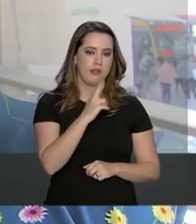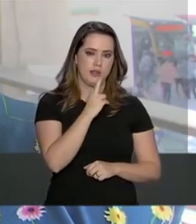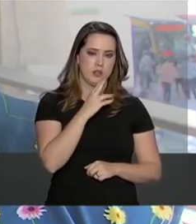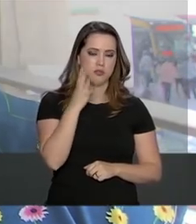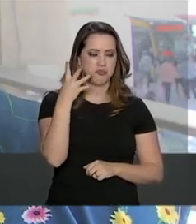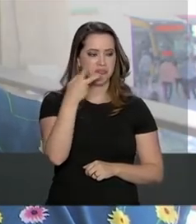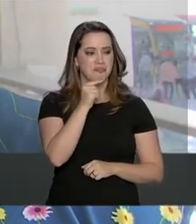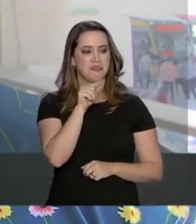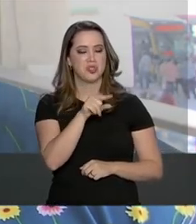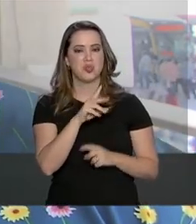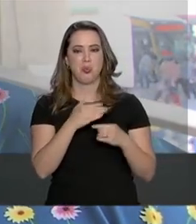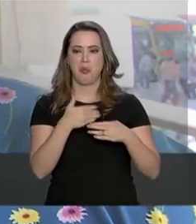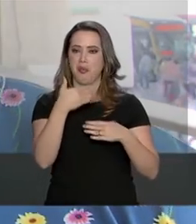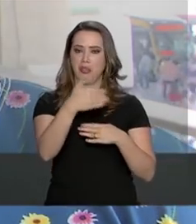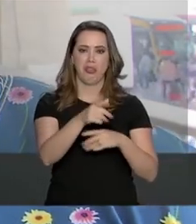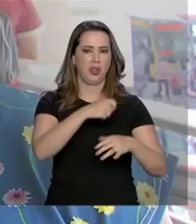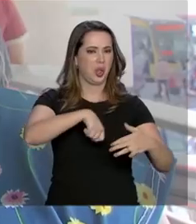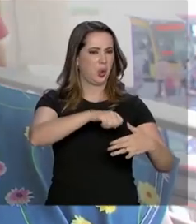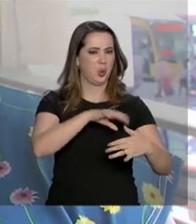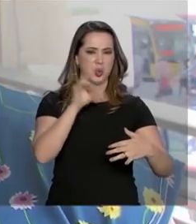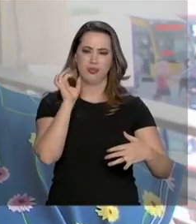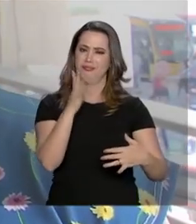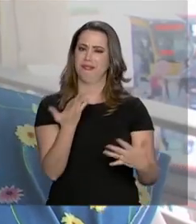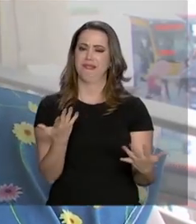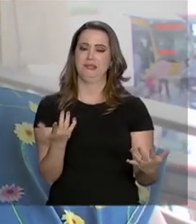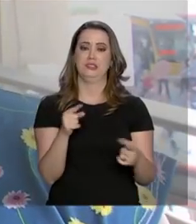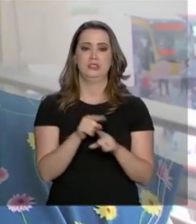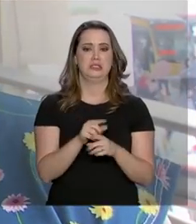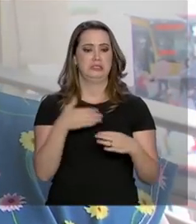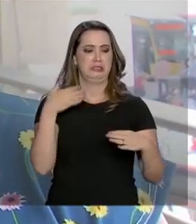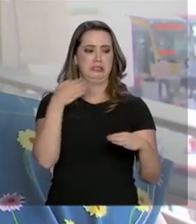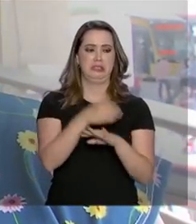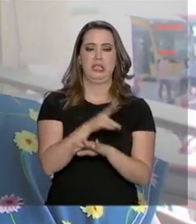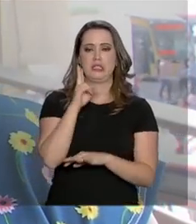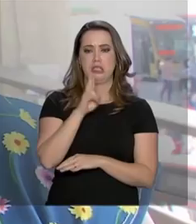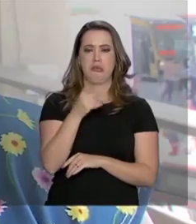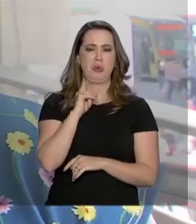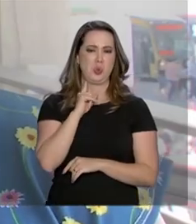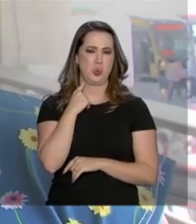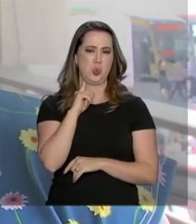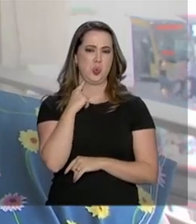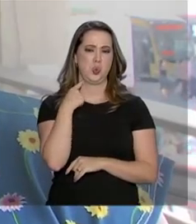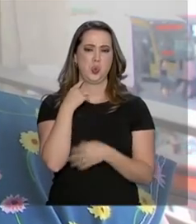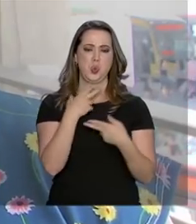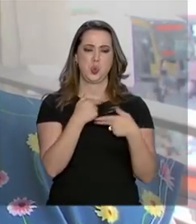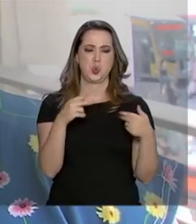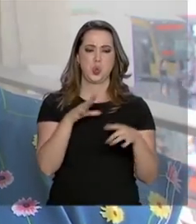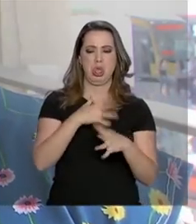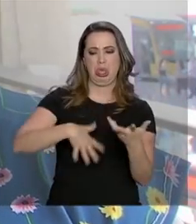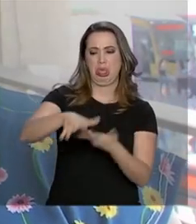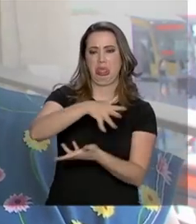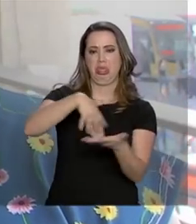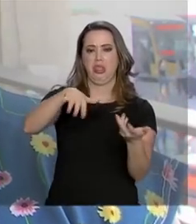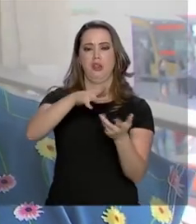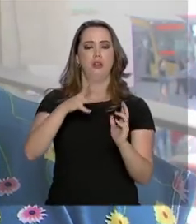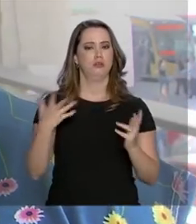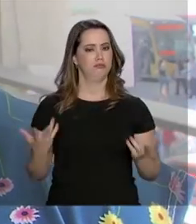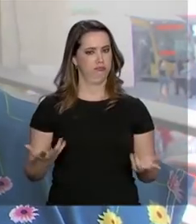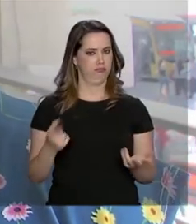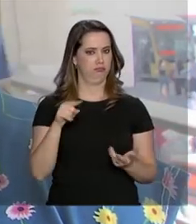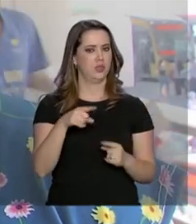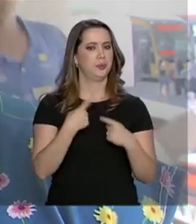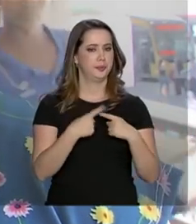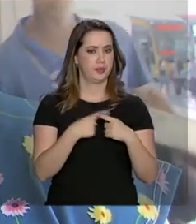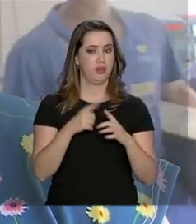bonito por dentro, né, mas lá dentro só Jesus sabe, né? Fora é bom, mas por dentro você vê só a sujeira, as coisas tudo bagunçadas, aquela coisa